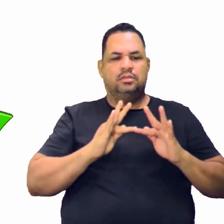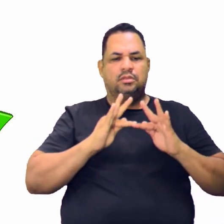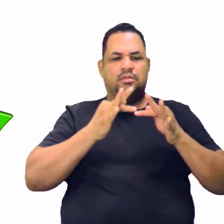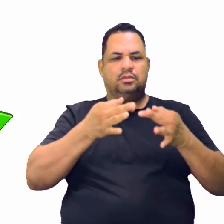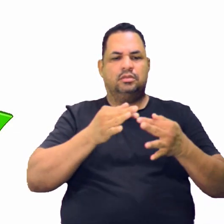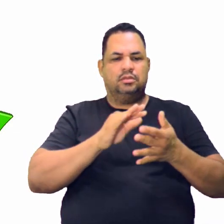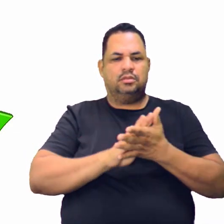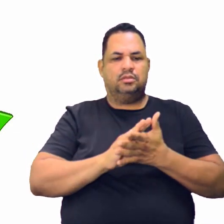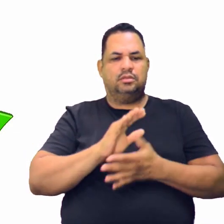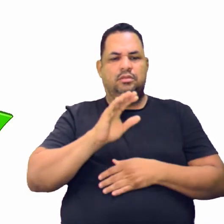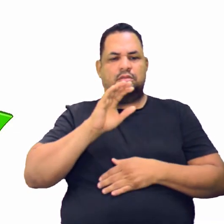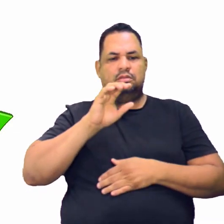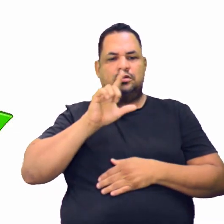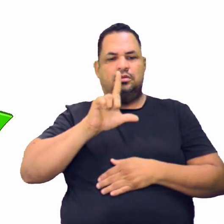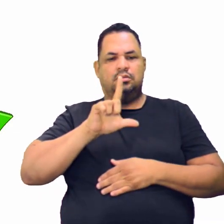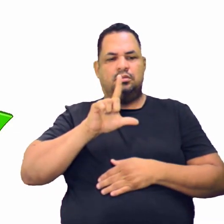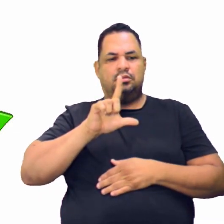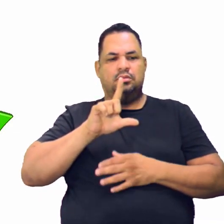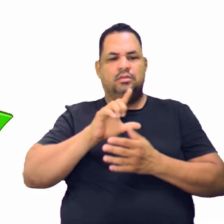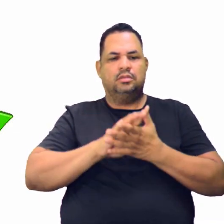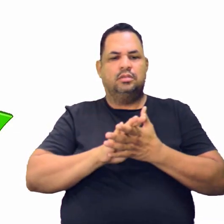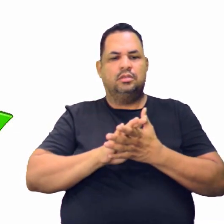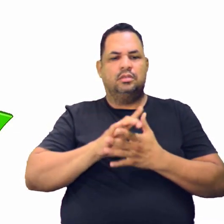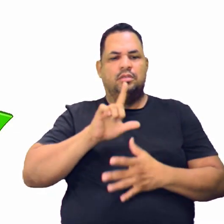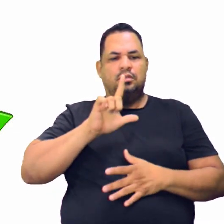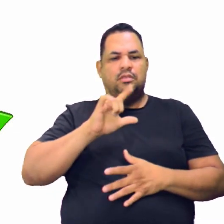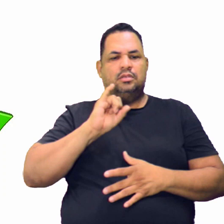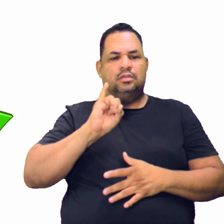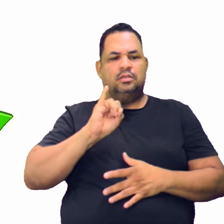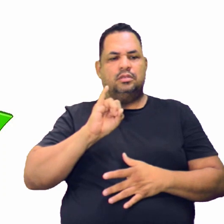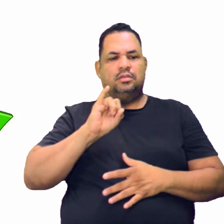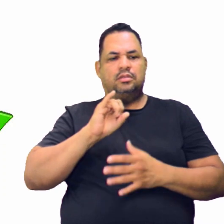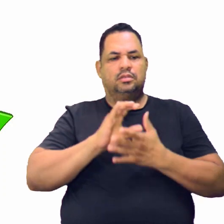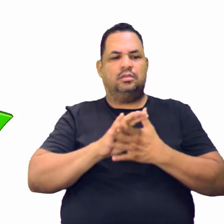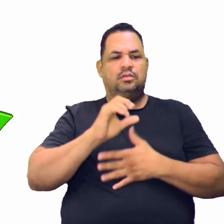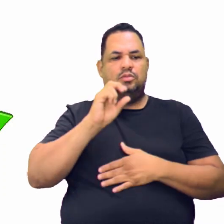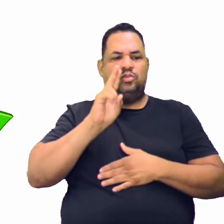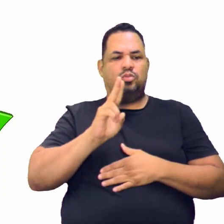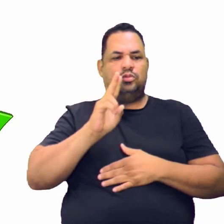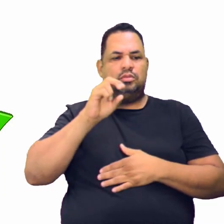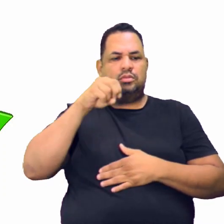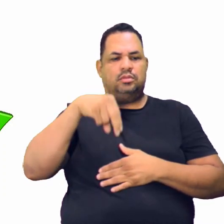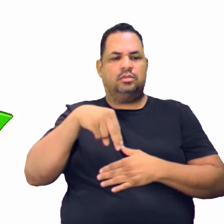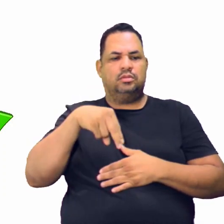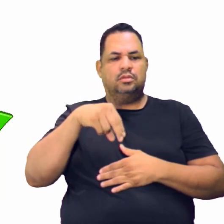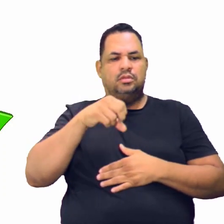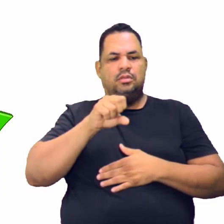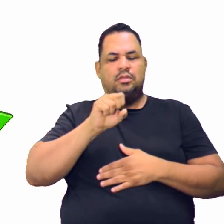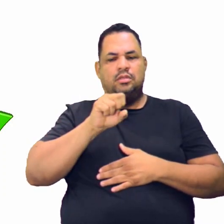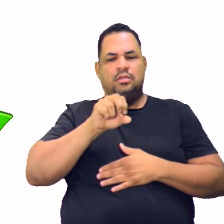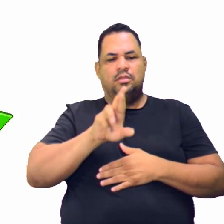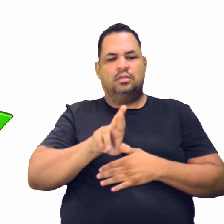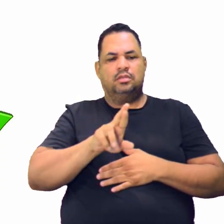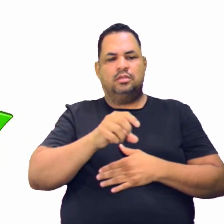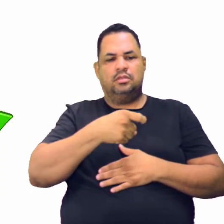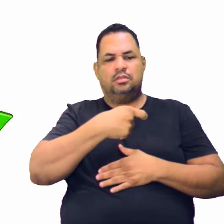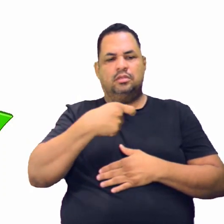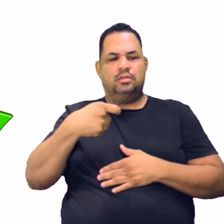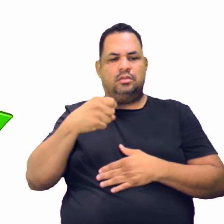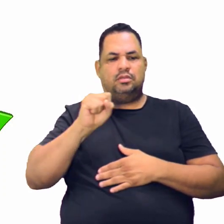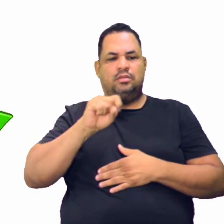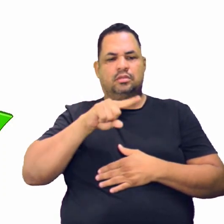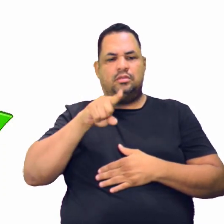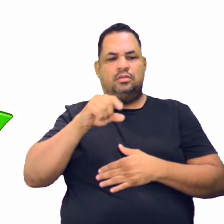terminadas em L, fácil, né, I, U, N, R,